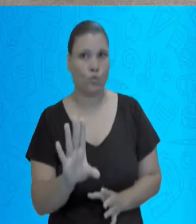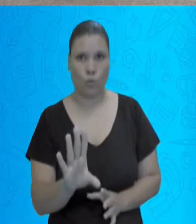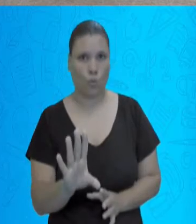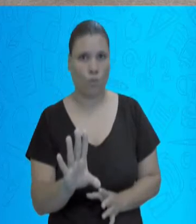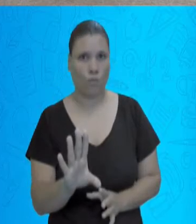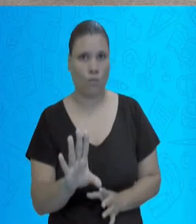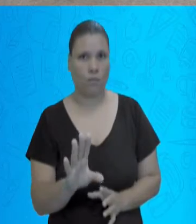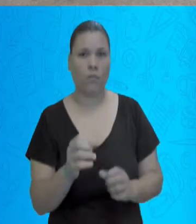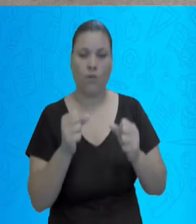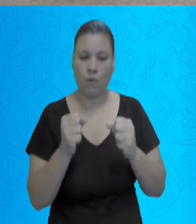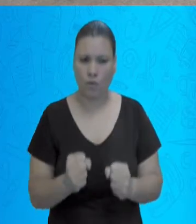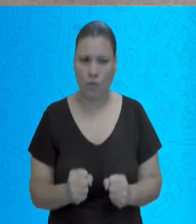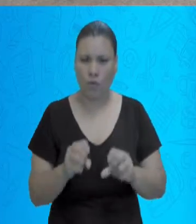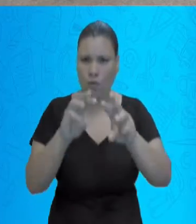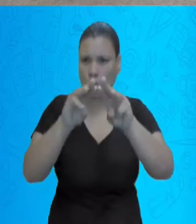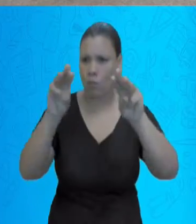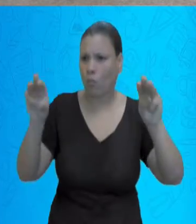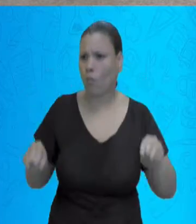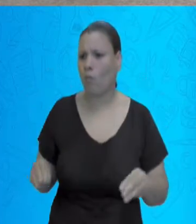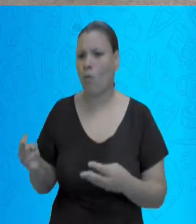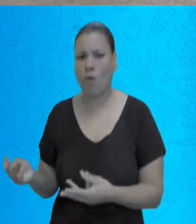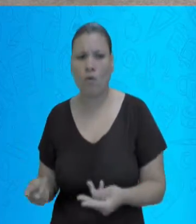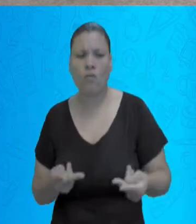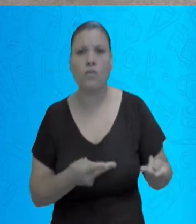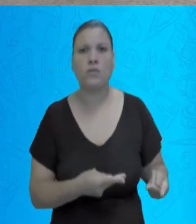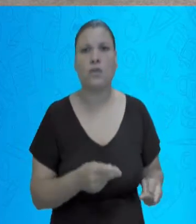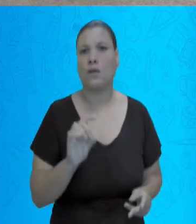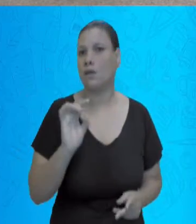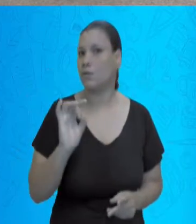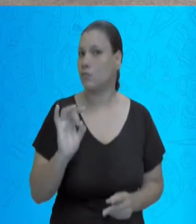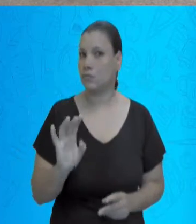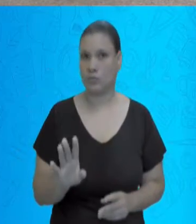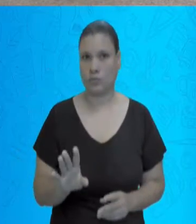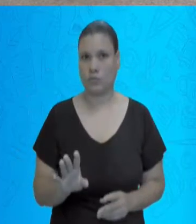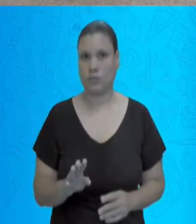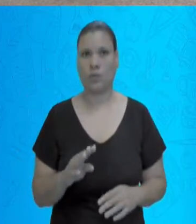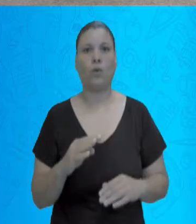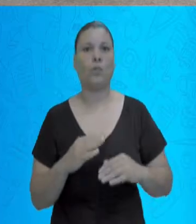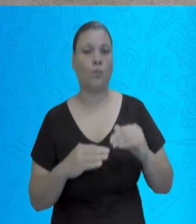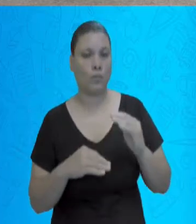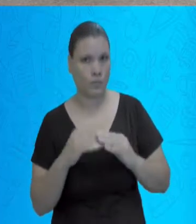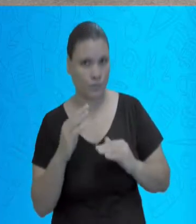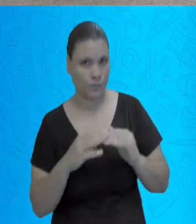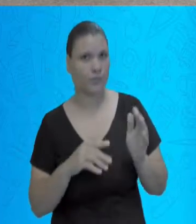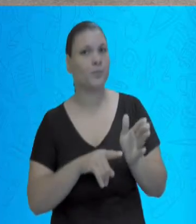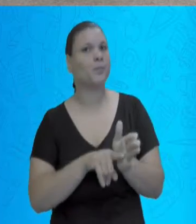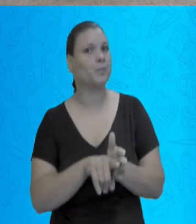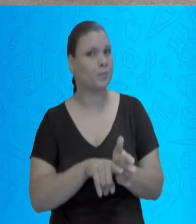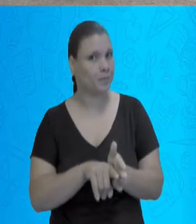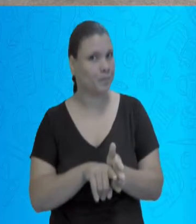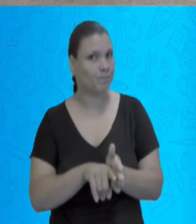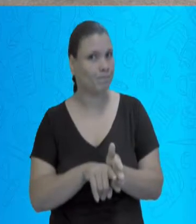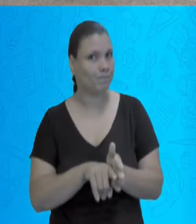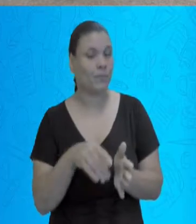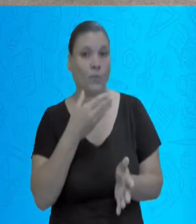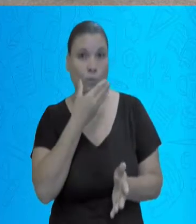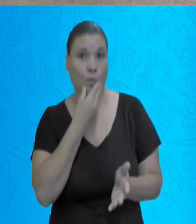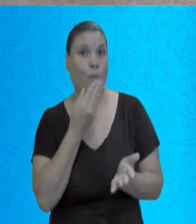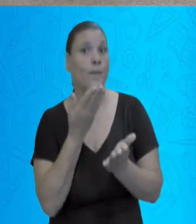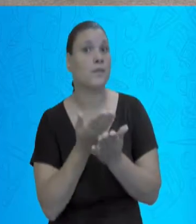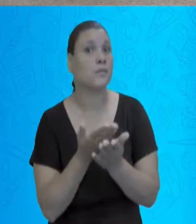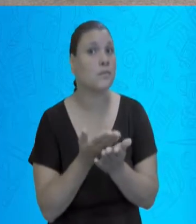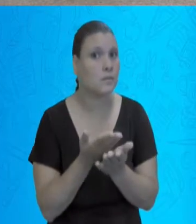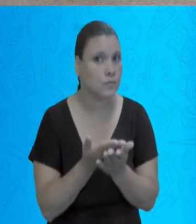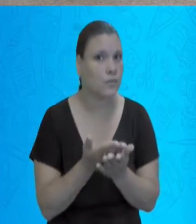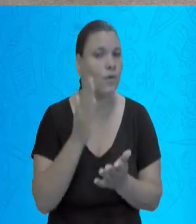seja, apenas cientistas podiam visitar as coleções. A regra valeu para outros museus abertos na